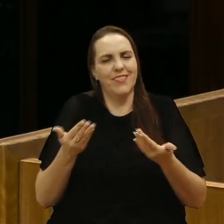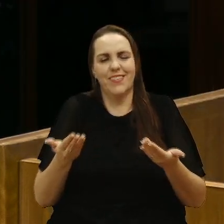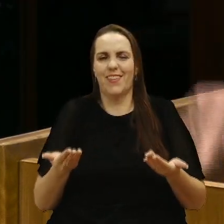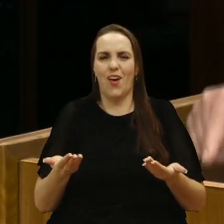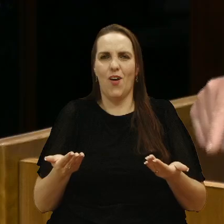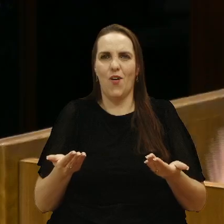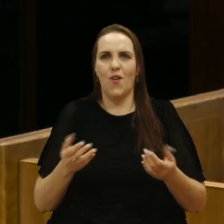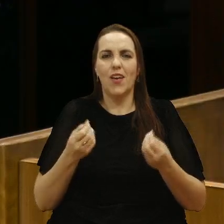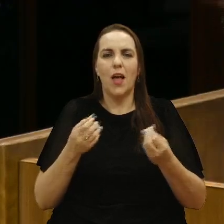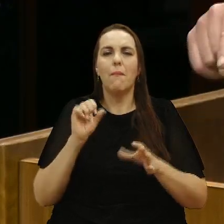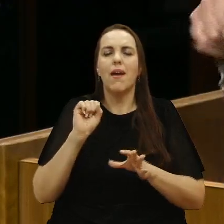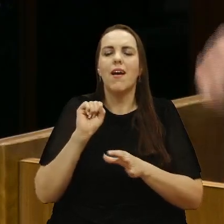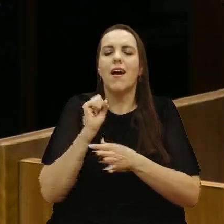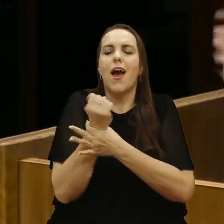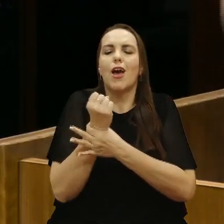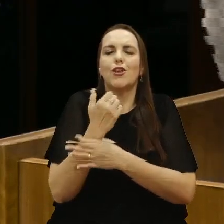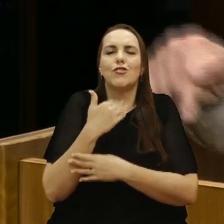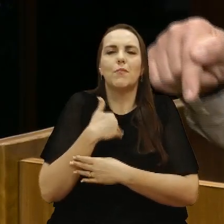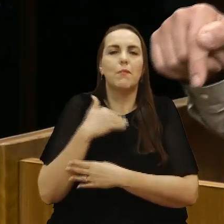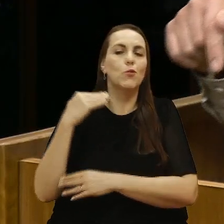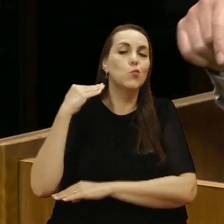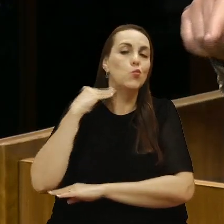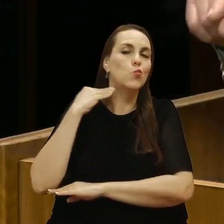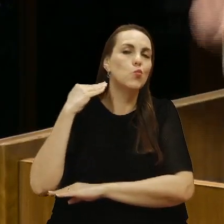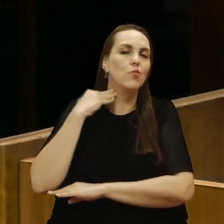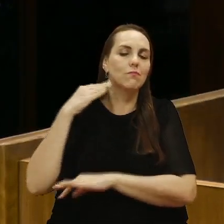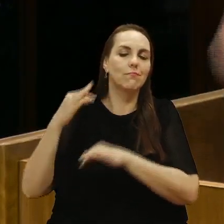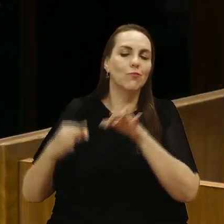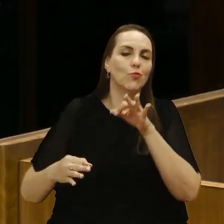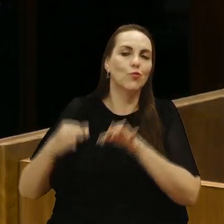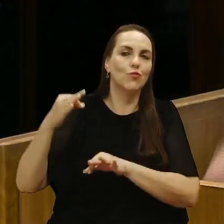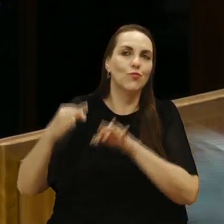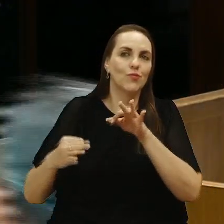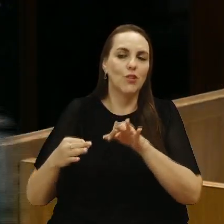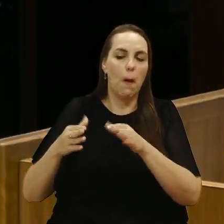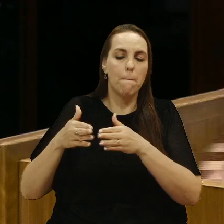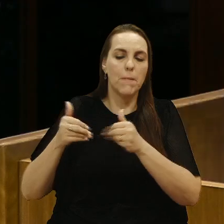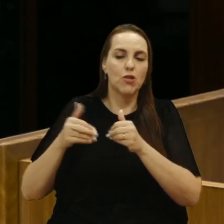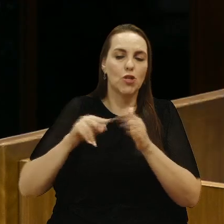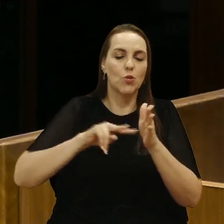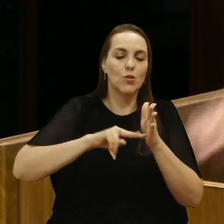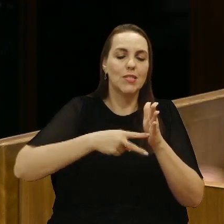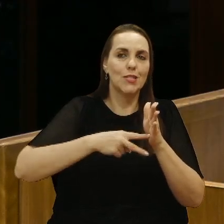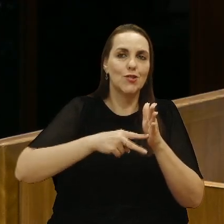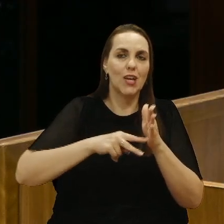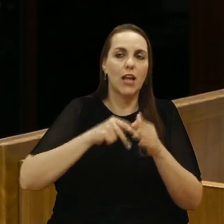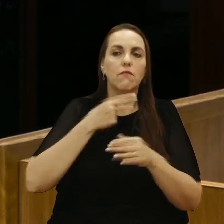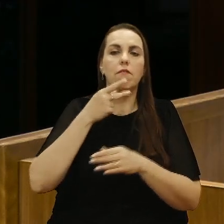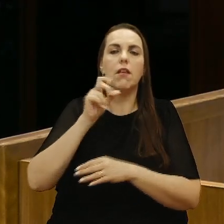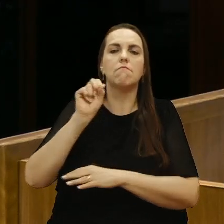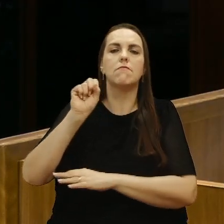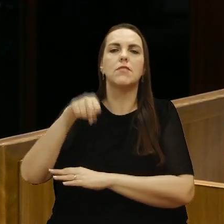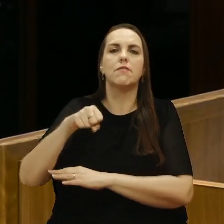é que me garante que o juiz que for julgar o pedido do Sindserv não vai dizer que sim?